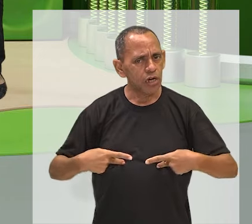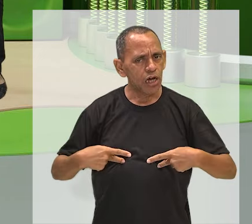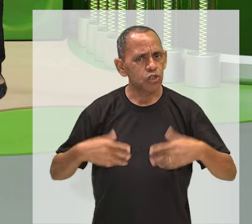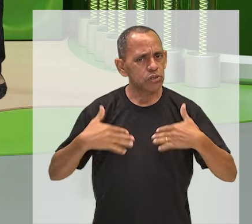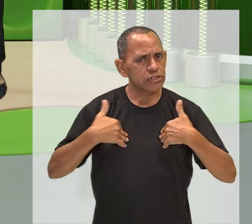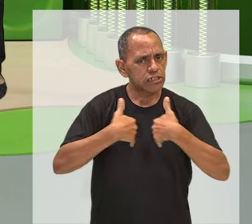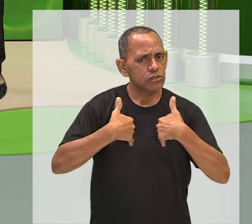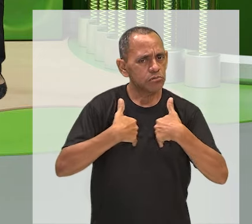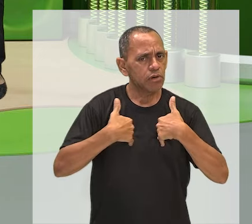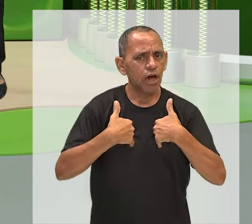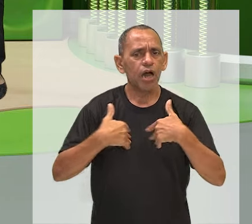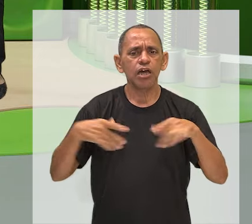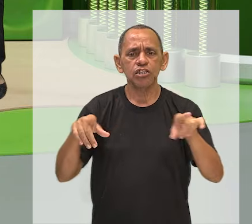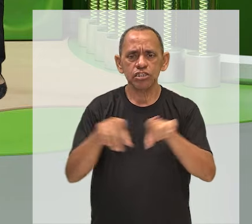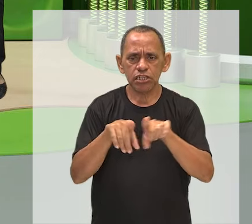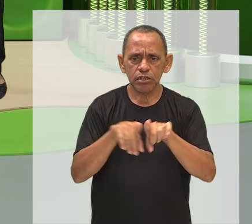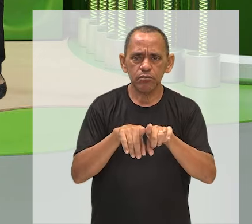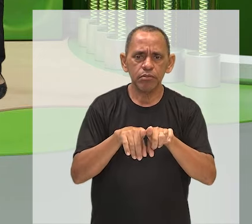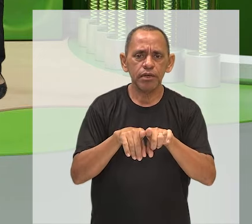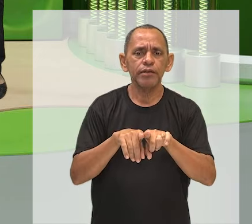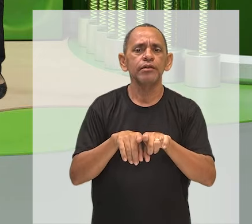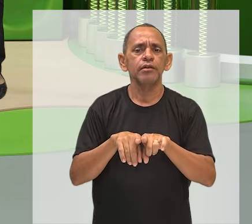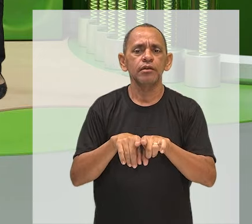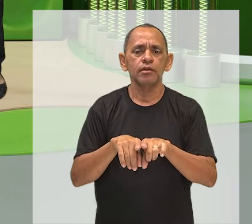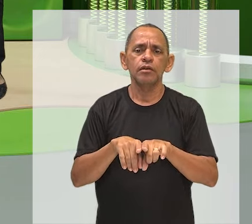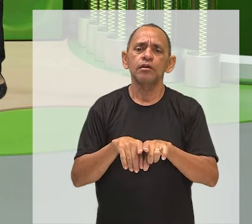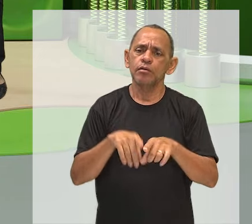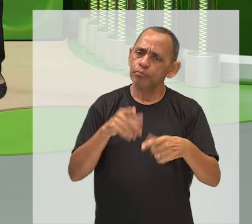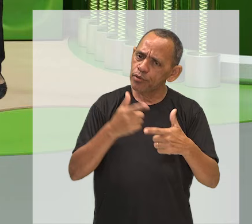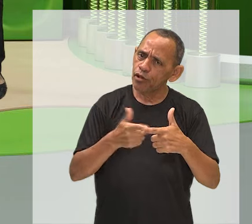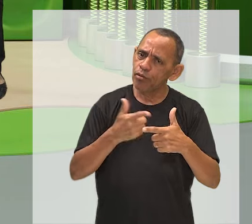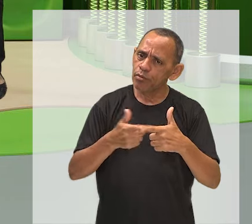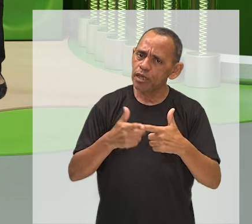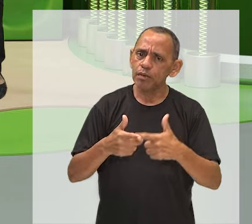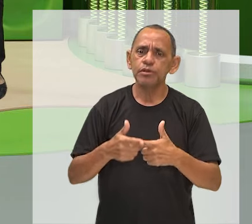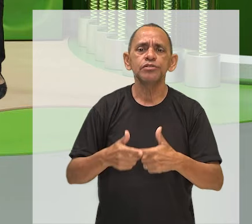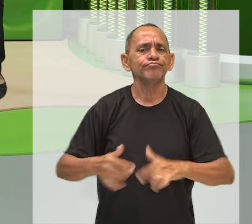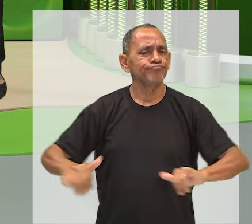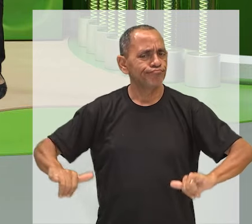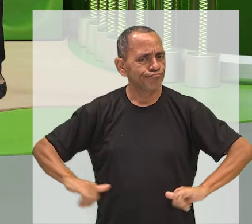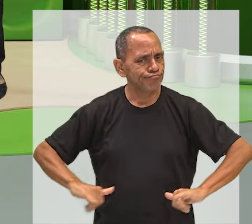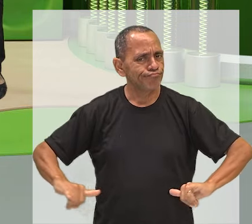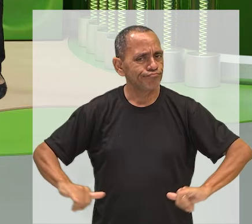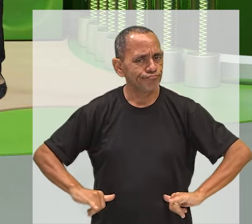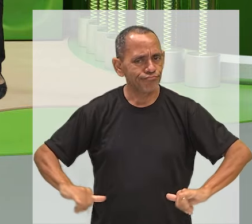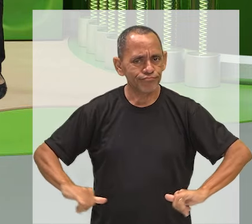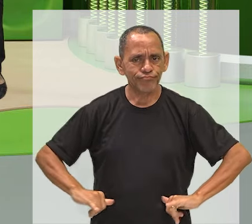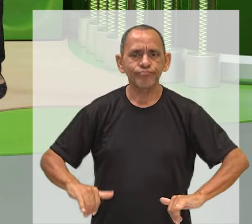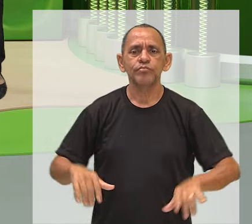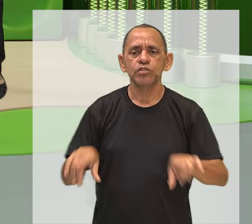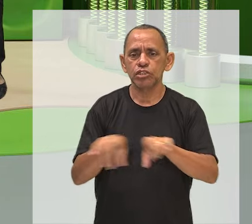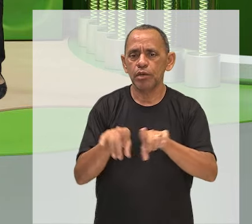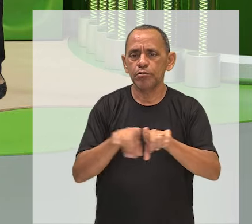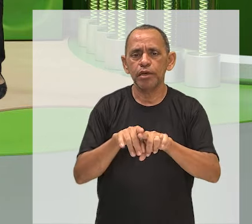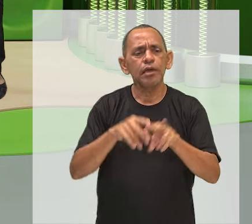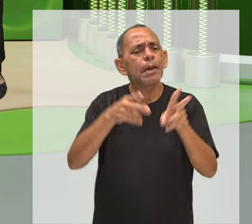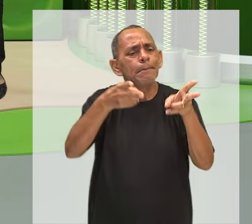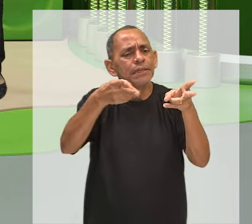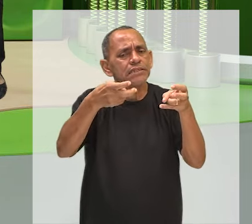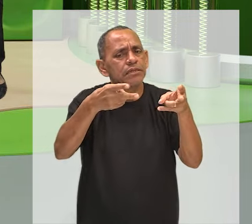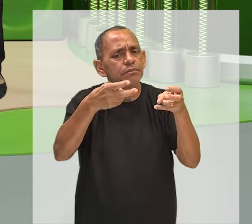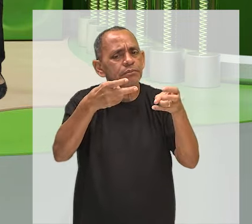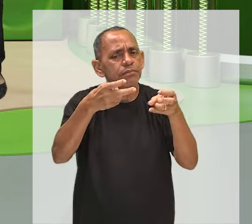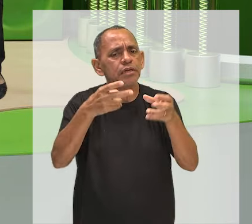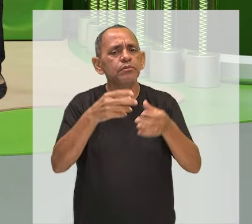os animais, a vegetação, né? Nós também, enquanto seres humanos, sofremos bastante. A gente consegue aí